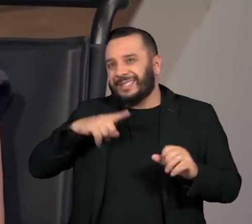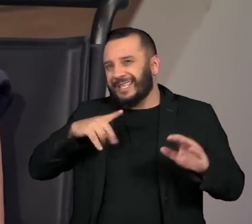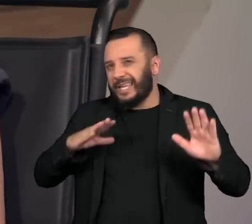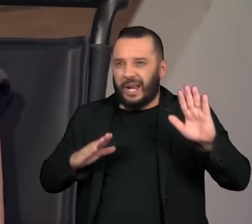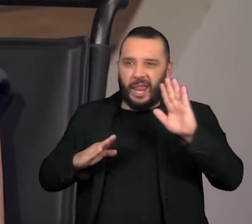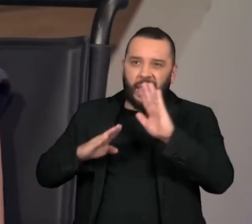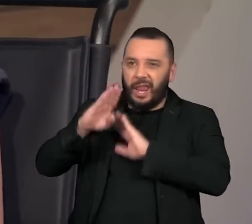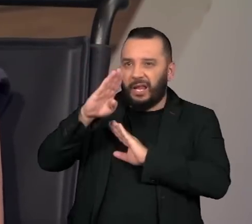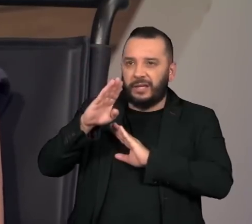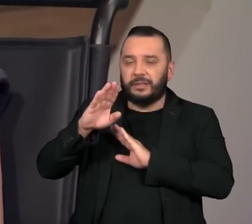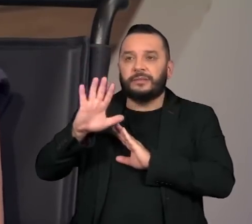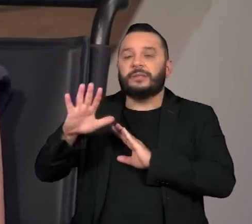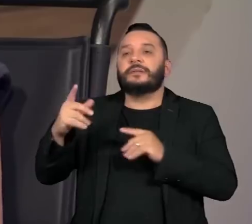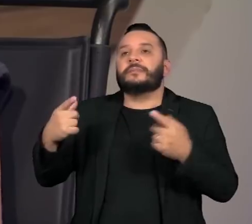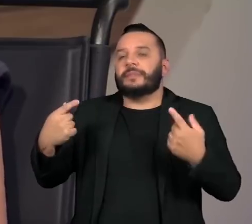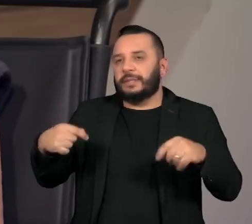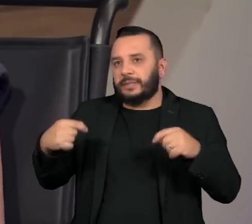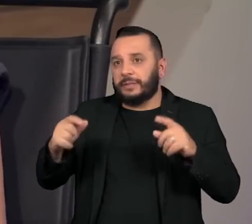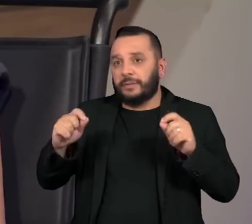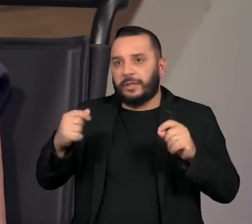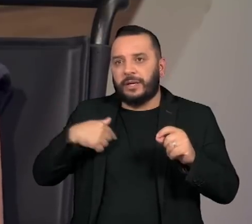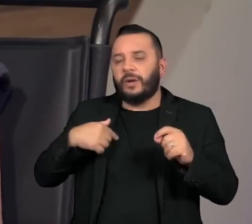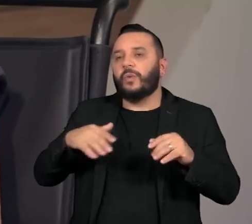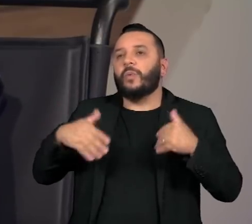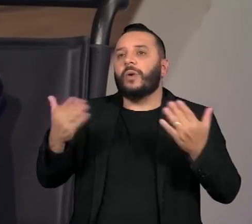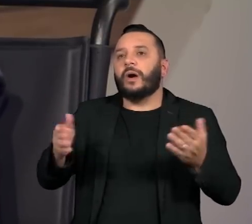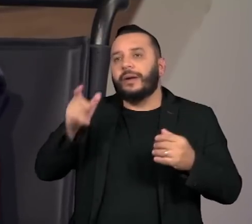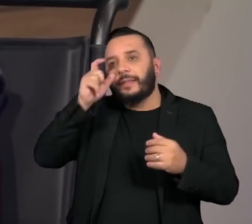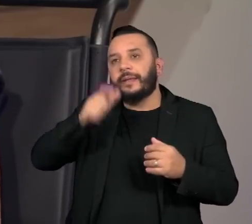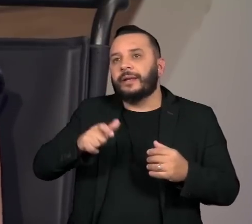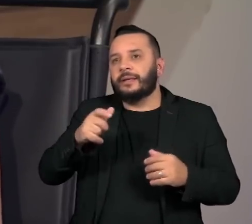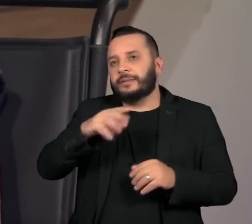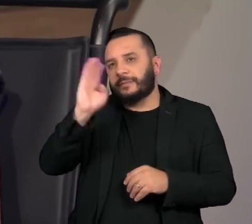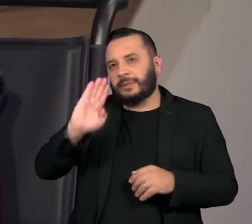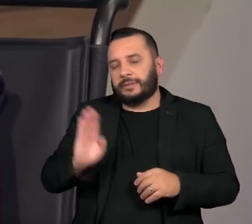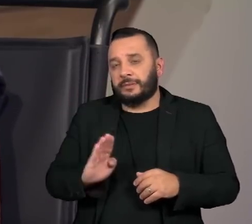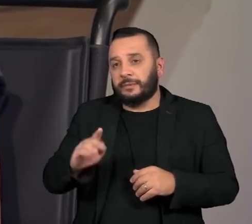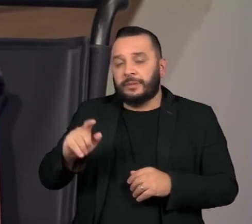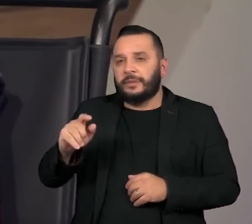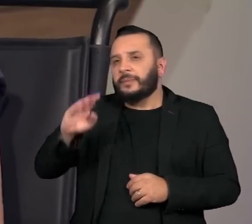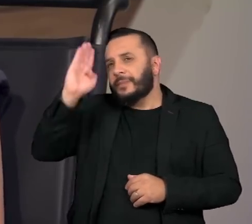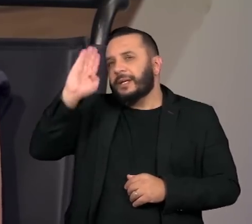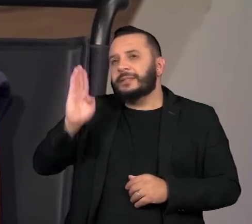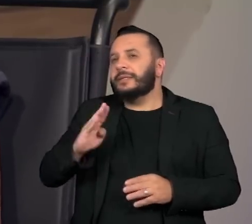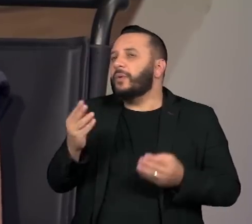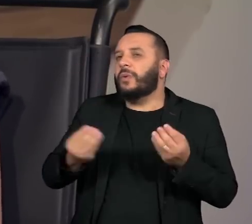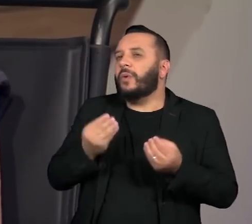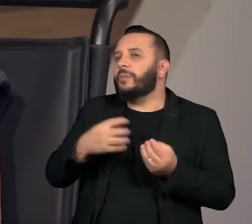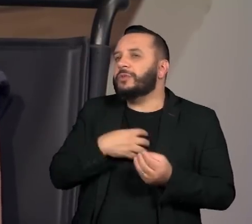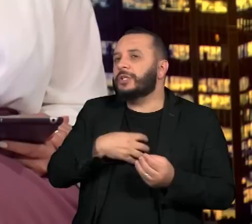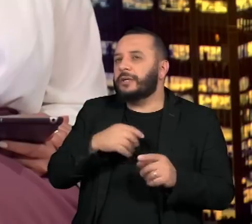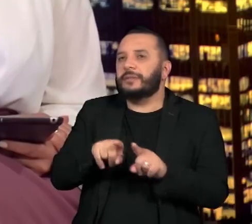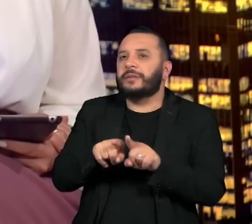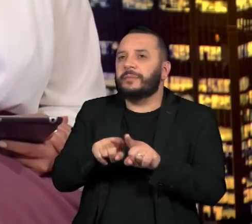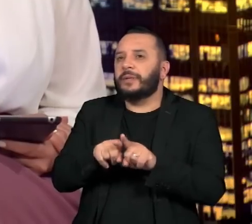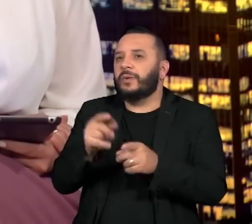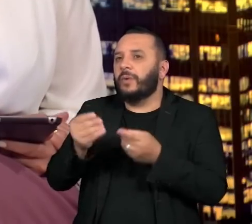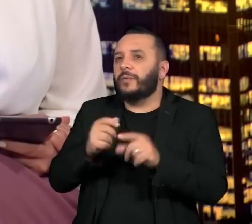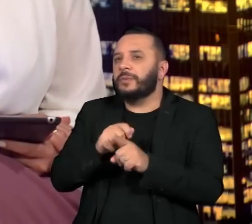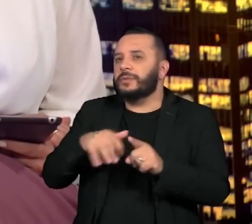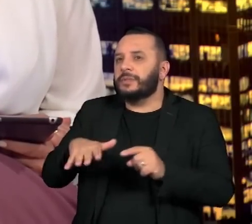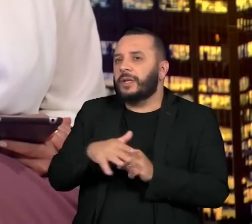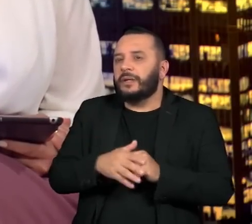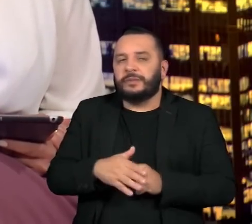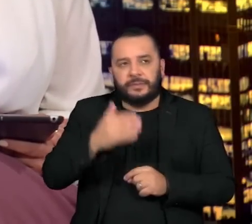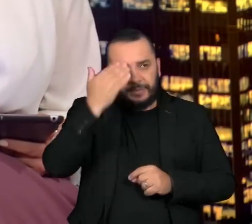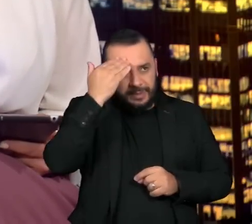primeiro definir o seu interesse nacional. Então, eu acho que é um pouco por aí. Tentar entender que Brasil é esse e tentar entender que mundo é esse. Professora Cristina,